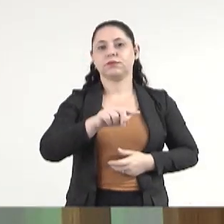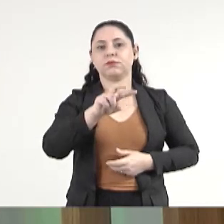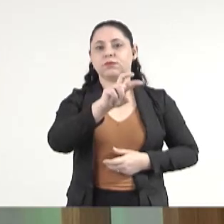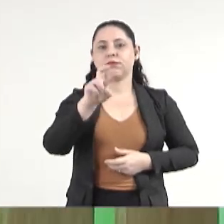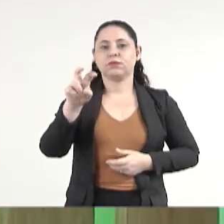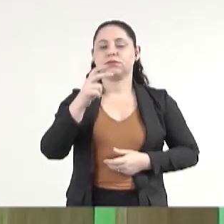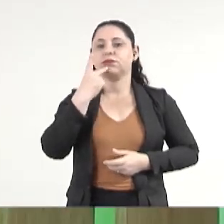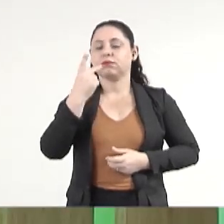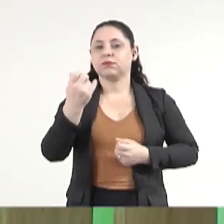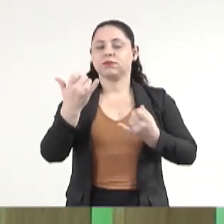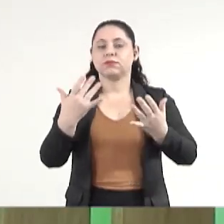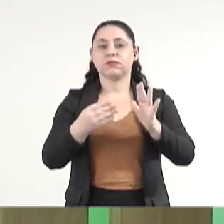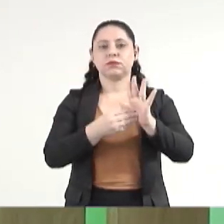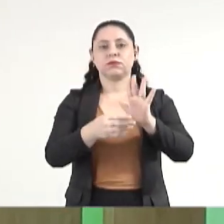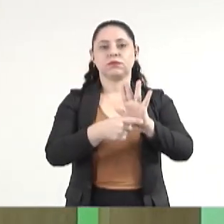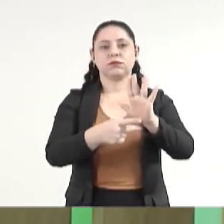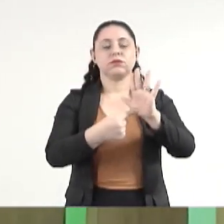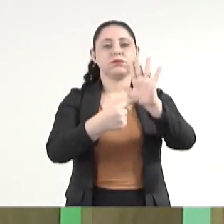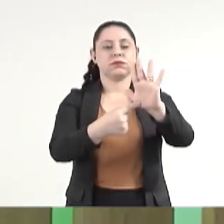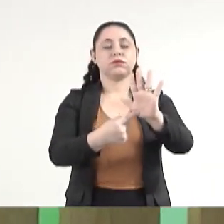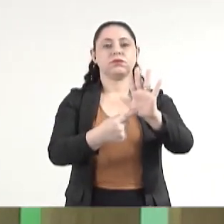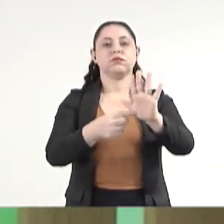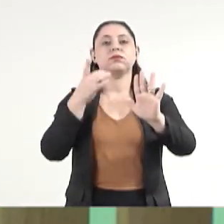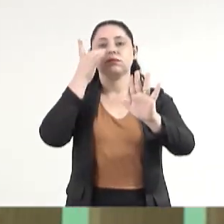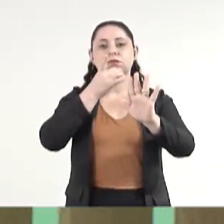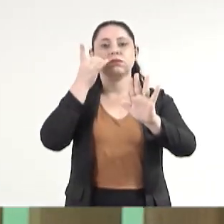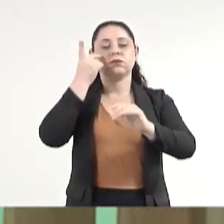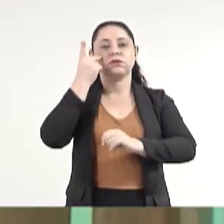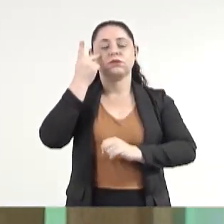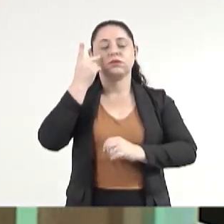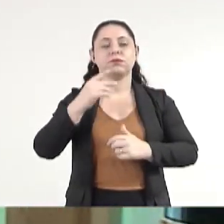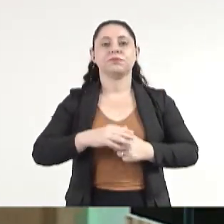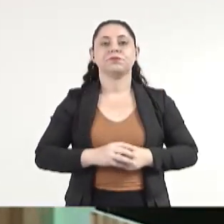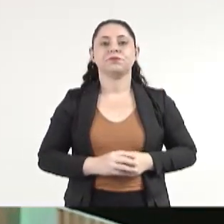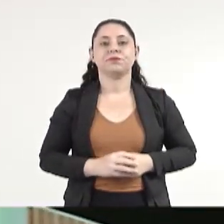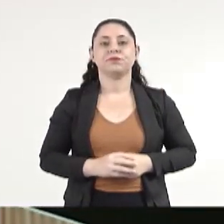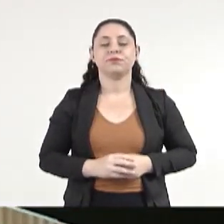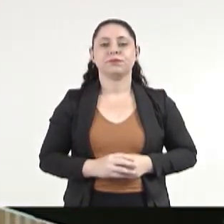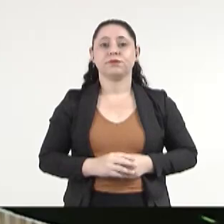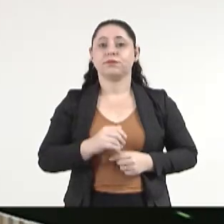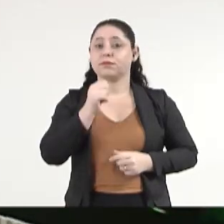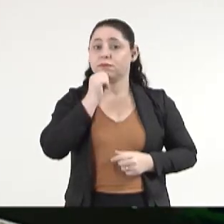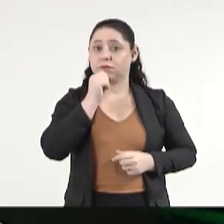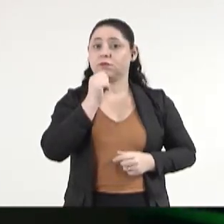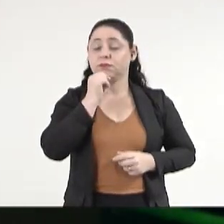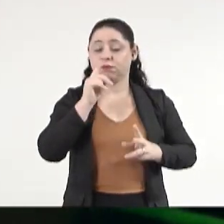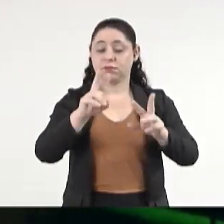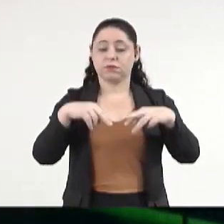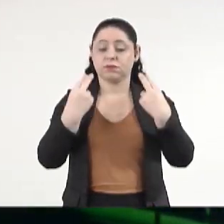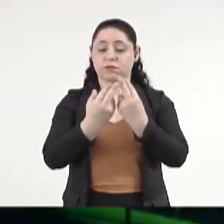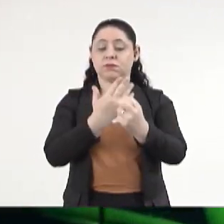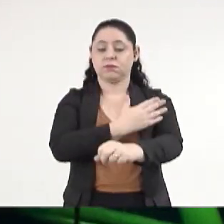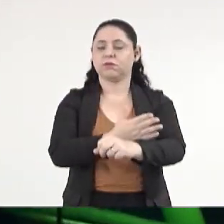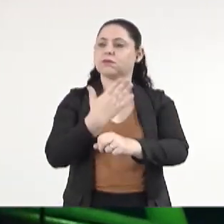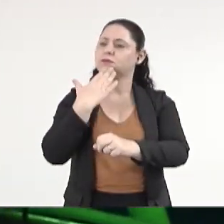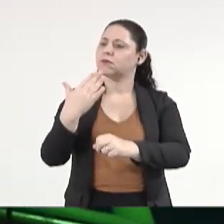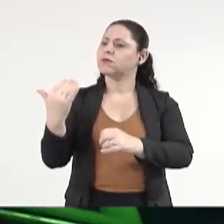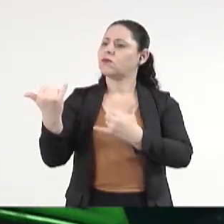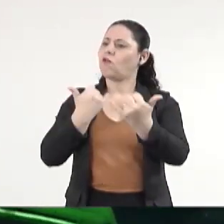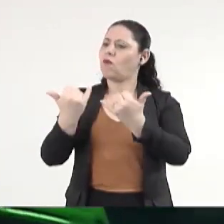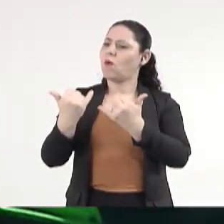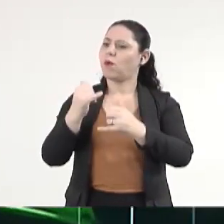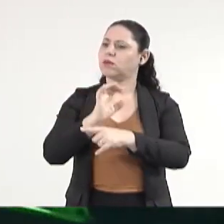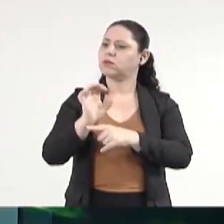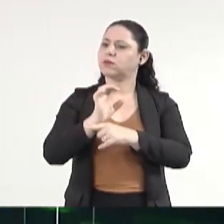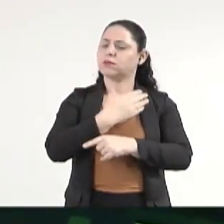11h55, a gente fala agora sobre uma indicação apresentada pelo deputado Pedro Kemp, ainda na sessão de hoje, requerendo informações